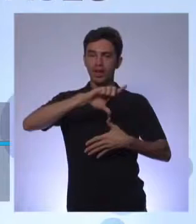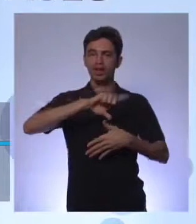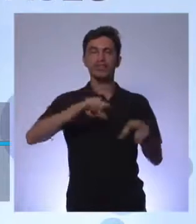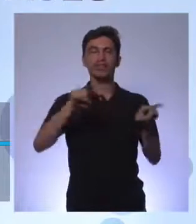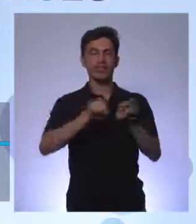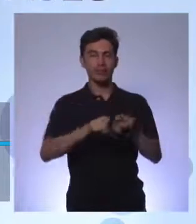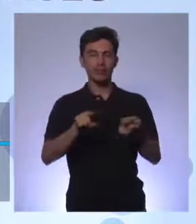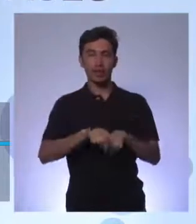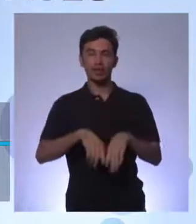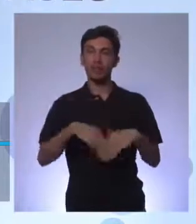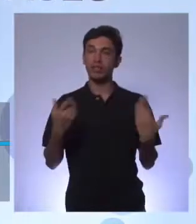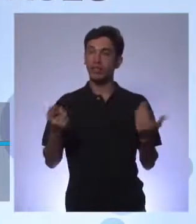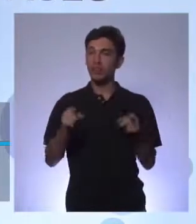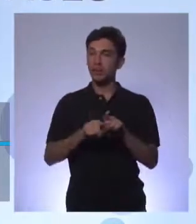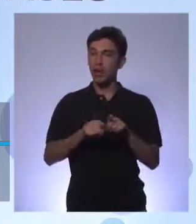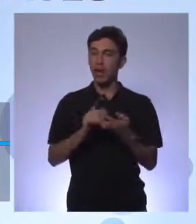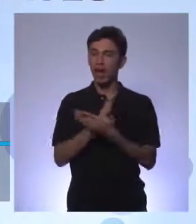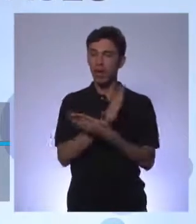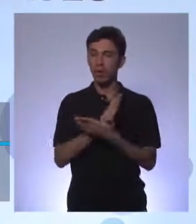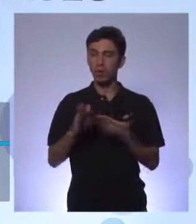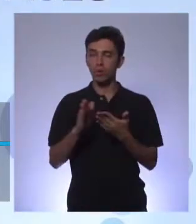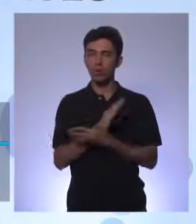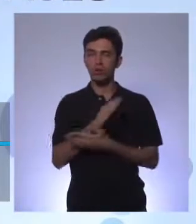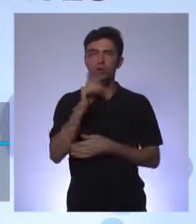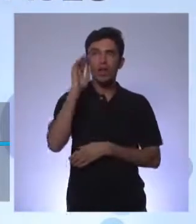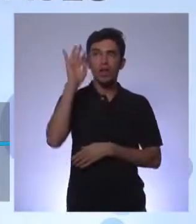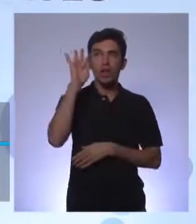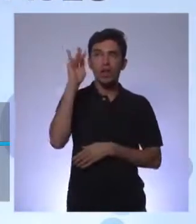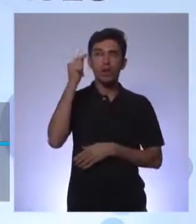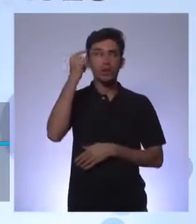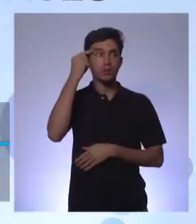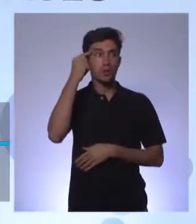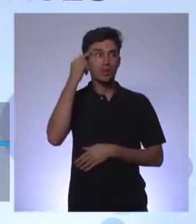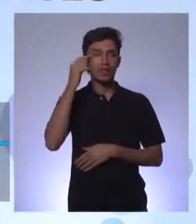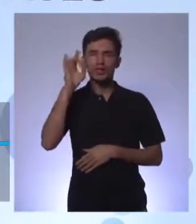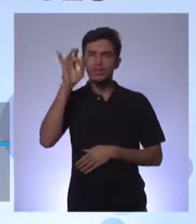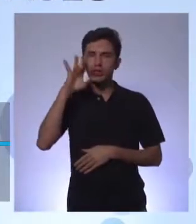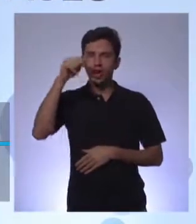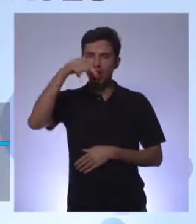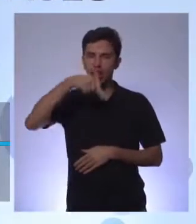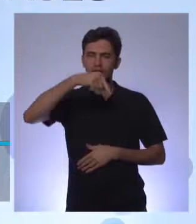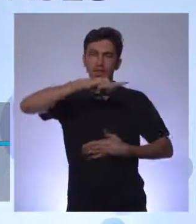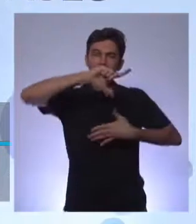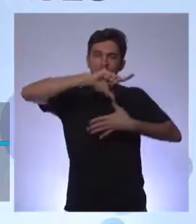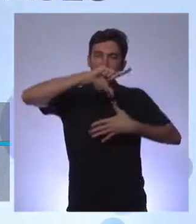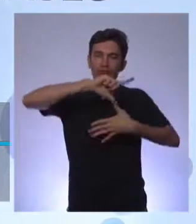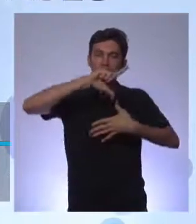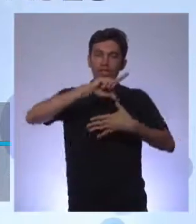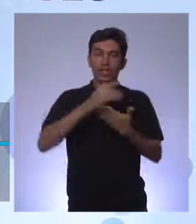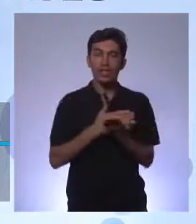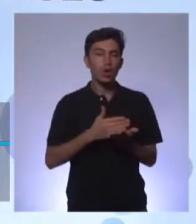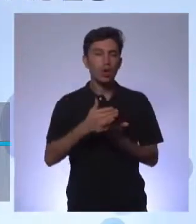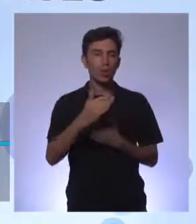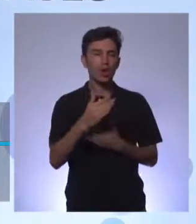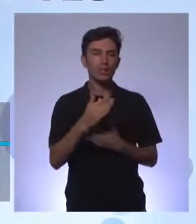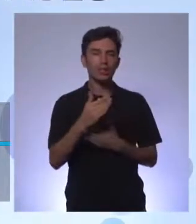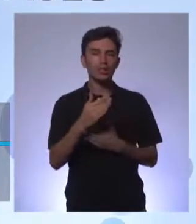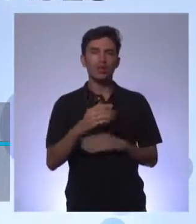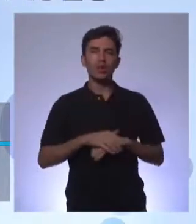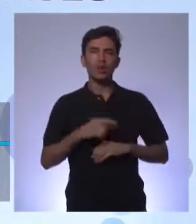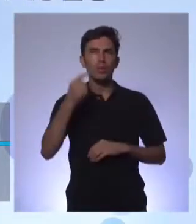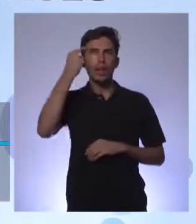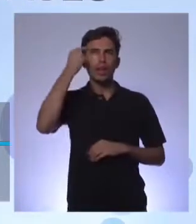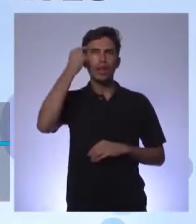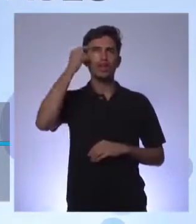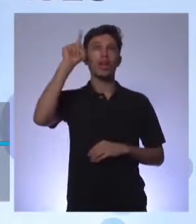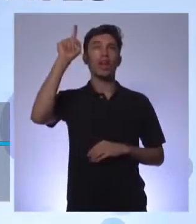alguns teóricos irão a dizer que é somente na América Latina onde surge uma questão, a ideia de